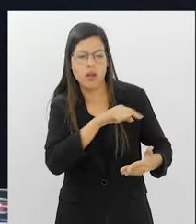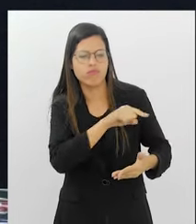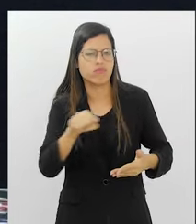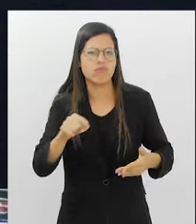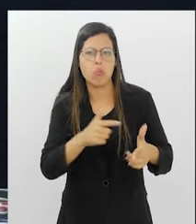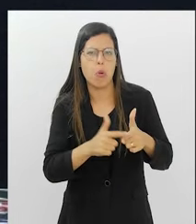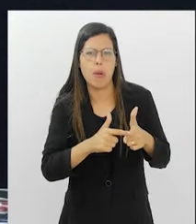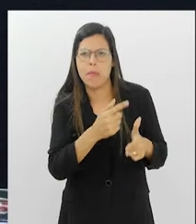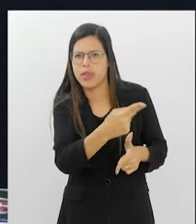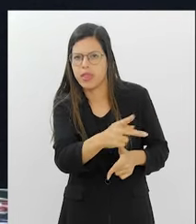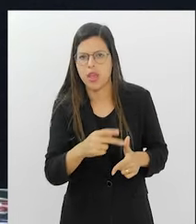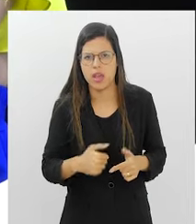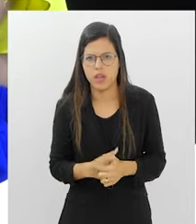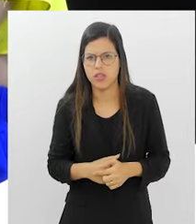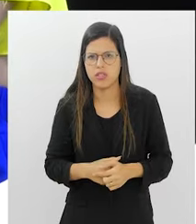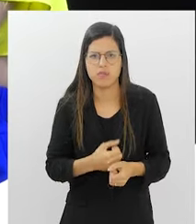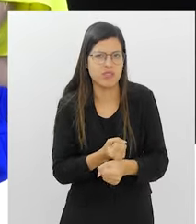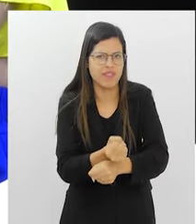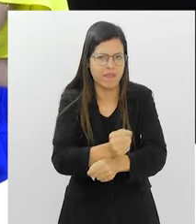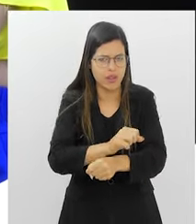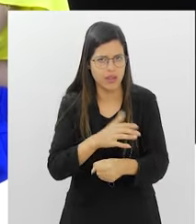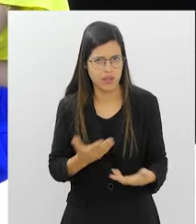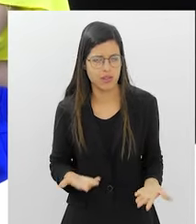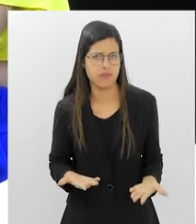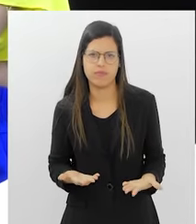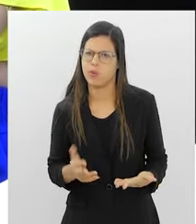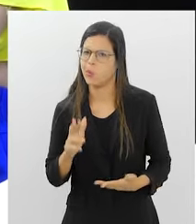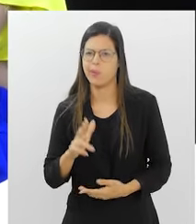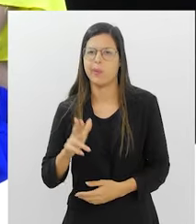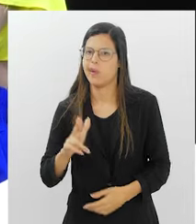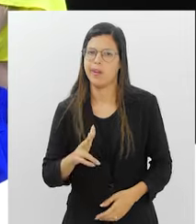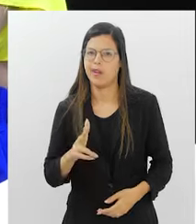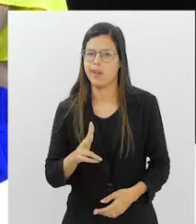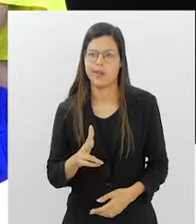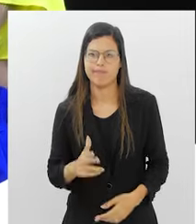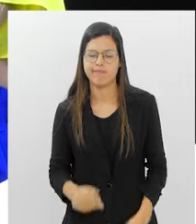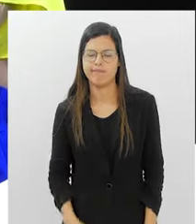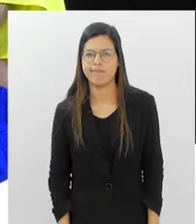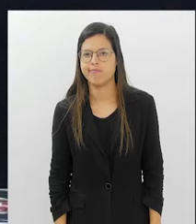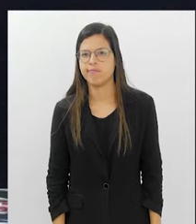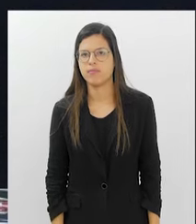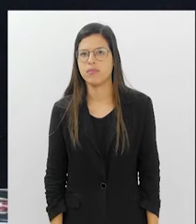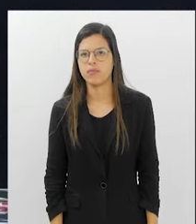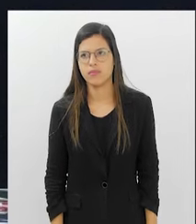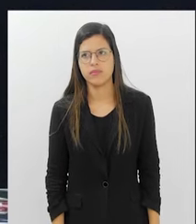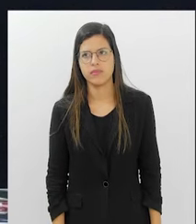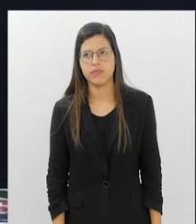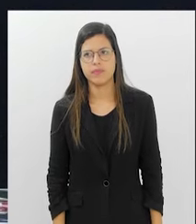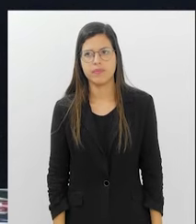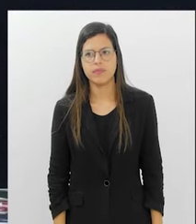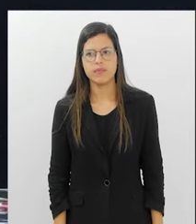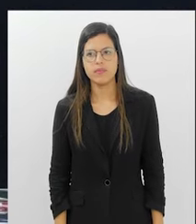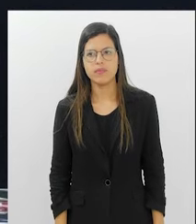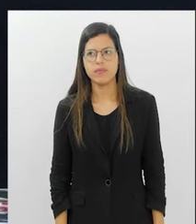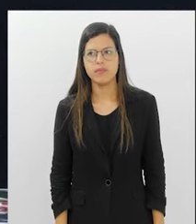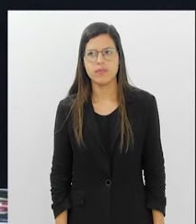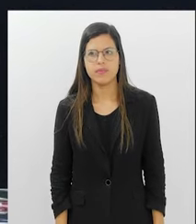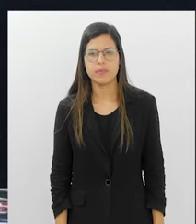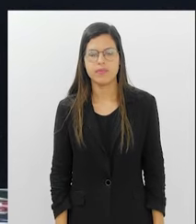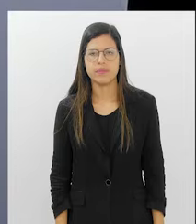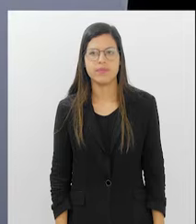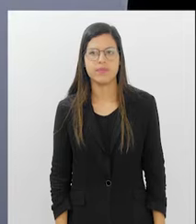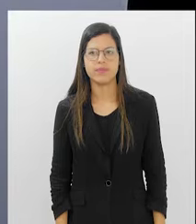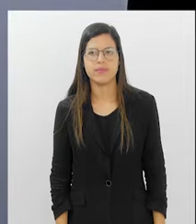desenvolver agora é com eles problema deles ass Se vira aí não é assim que funciona né não é assim que funciona